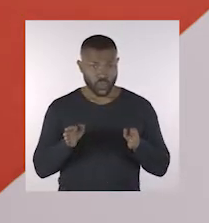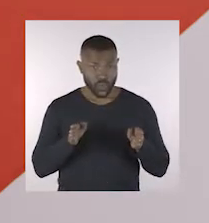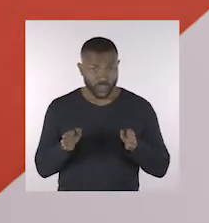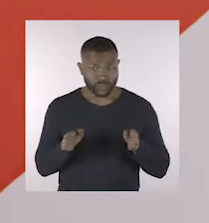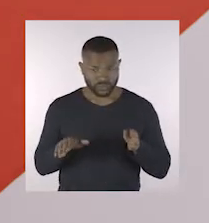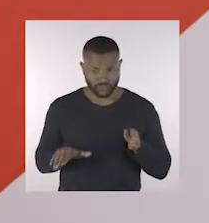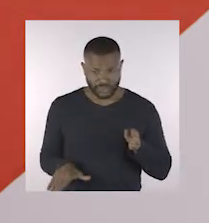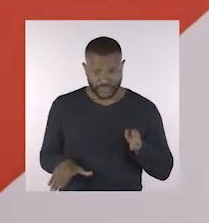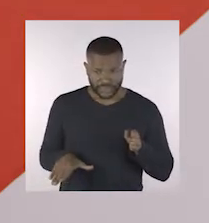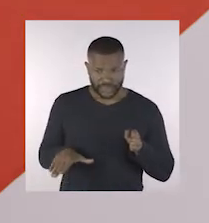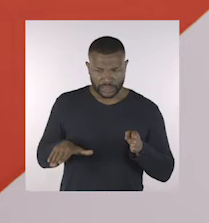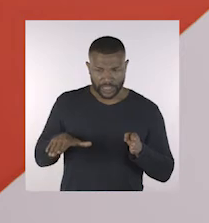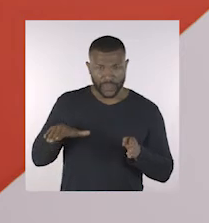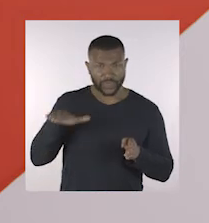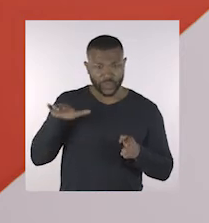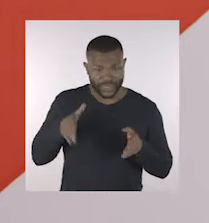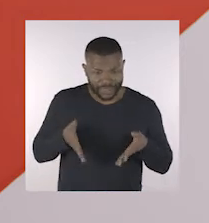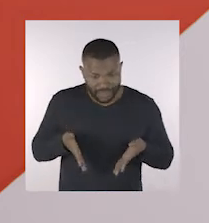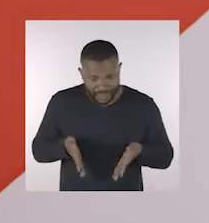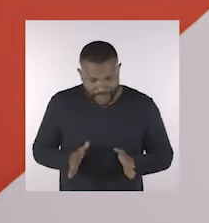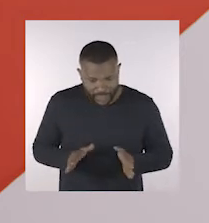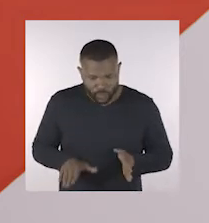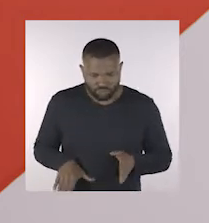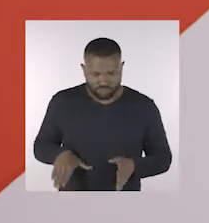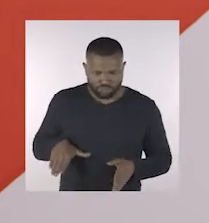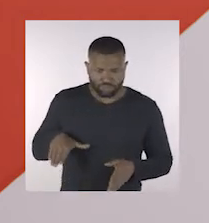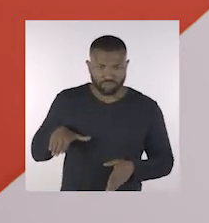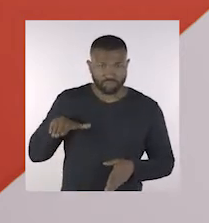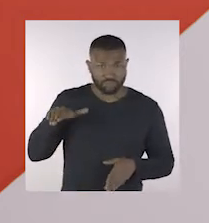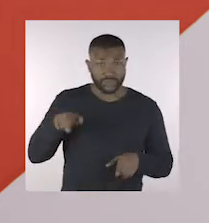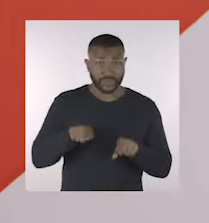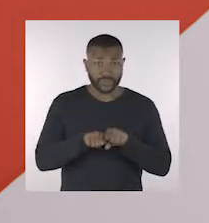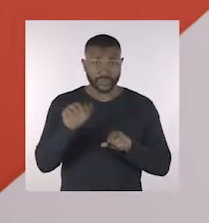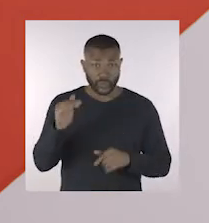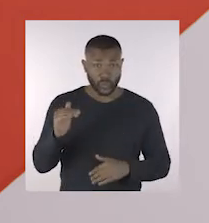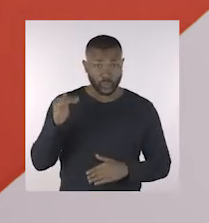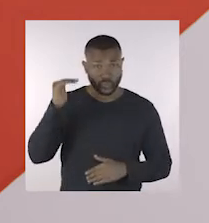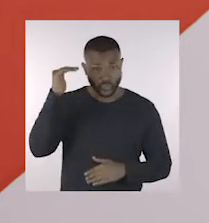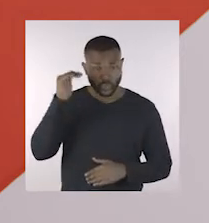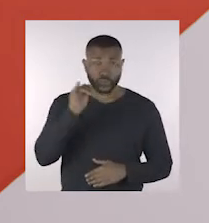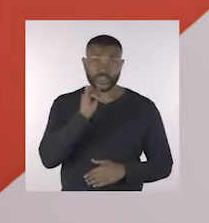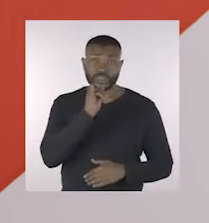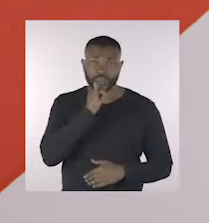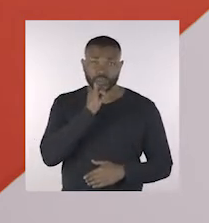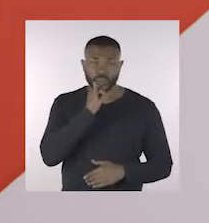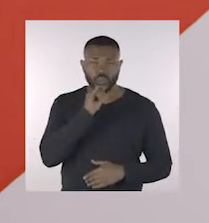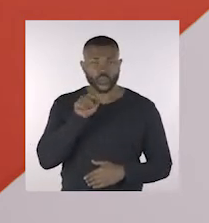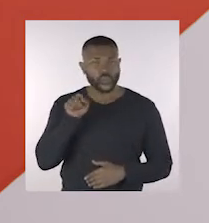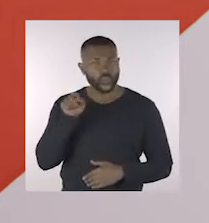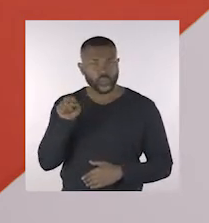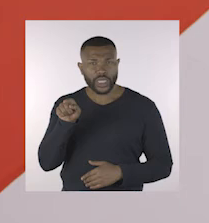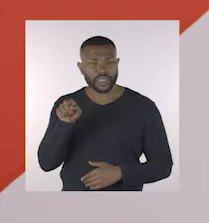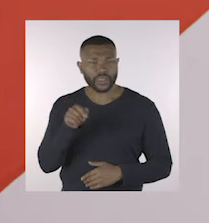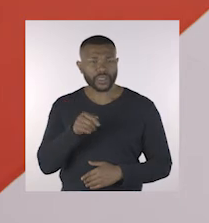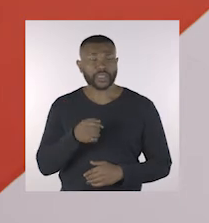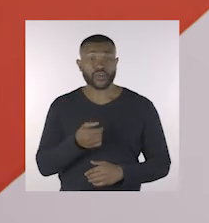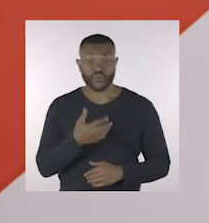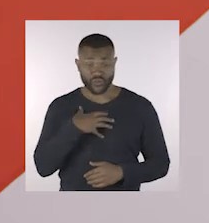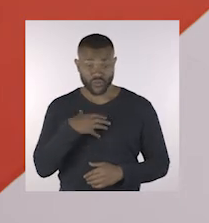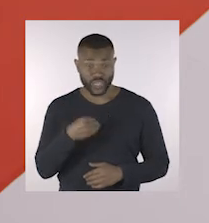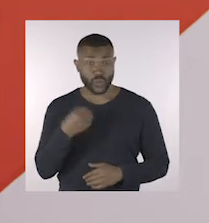algum momento na fase de crescimento Desde quando nasceu até na fase de crescimento e mesmo adulto se ele deixou um dia